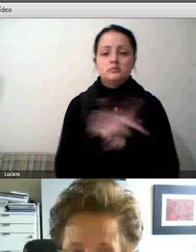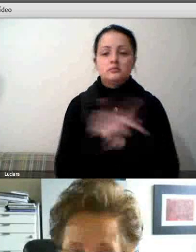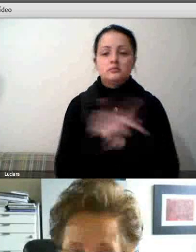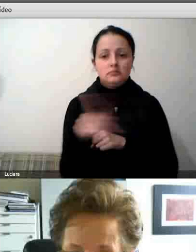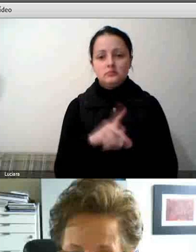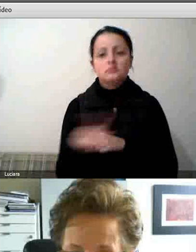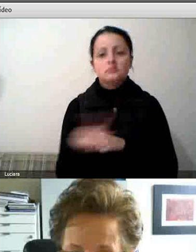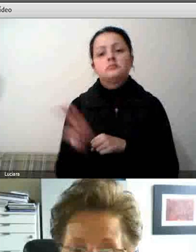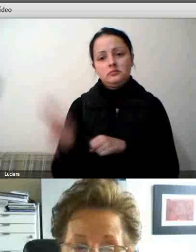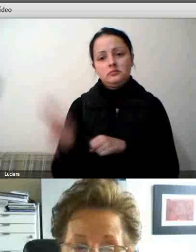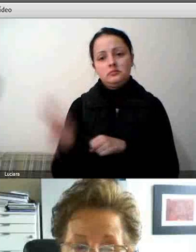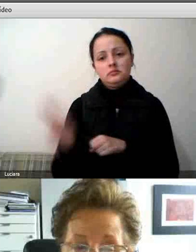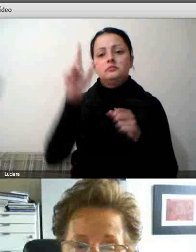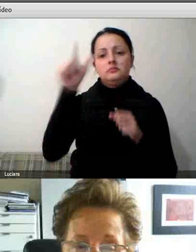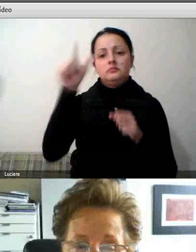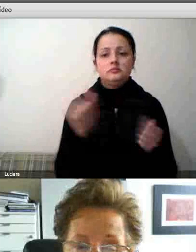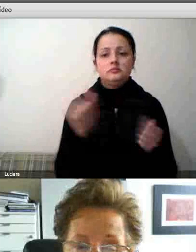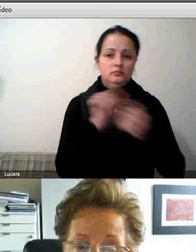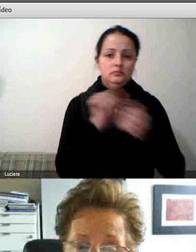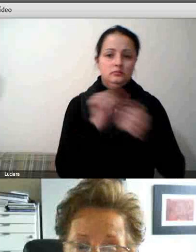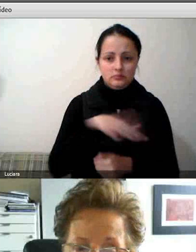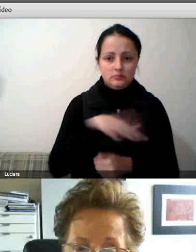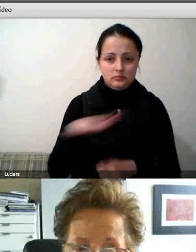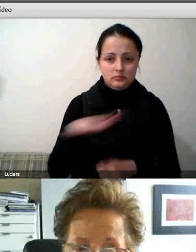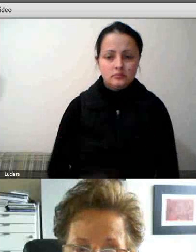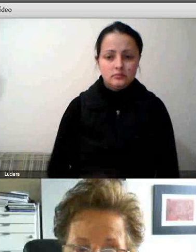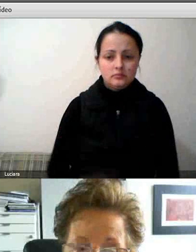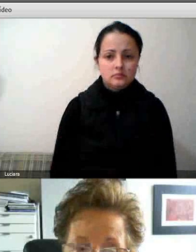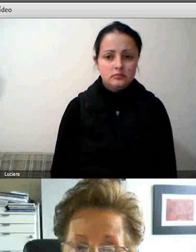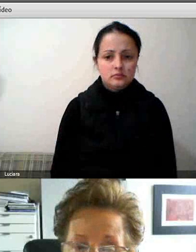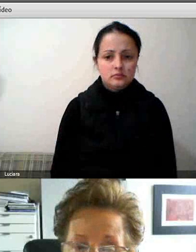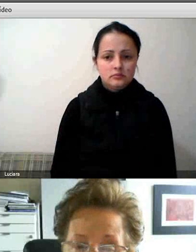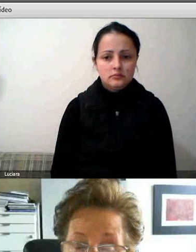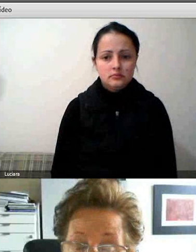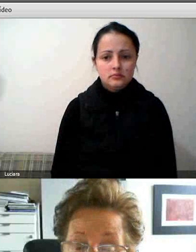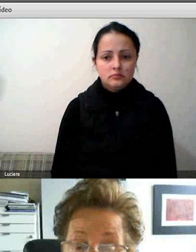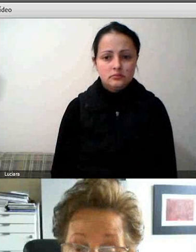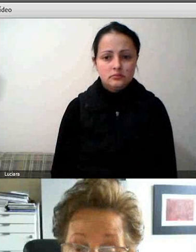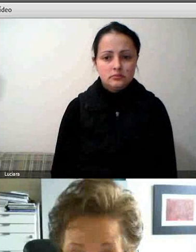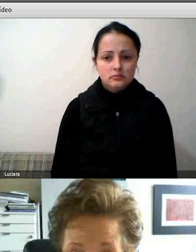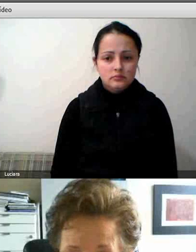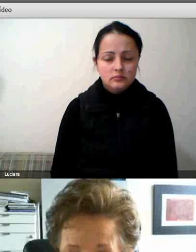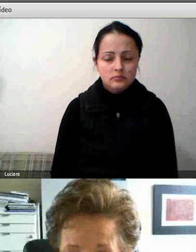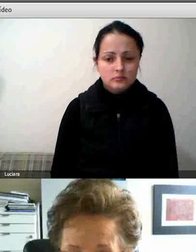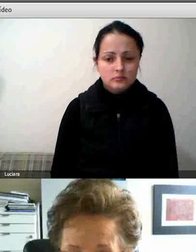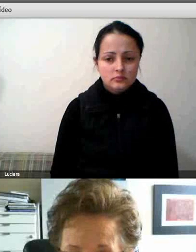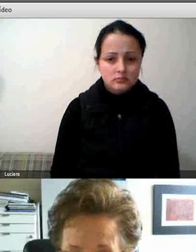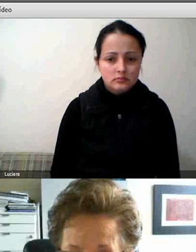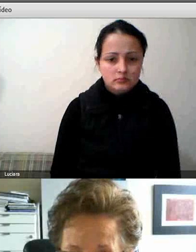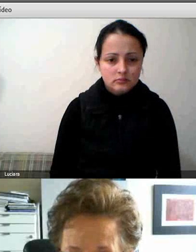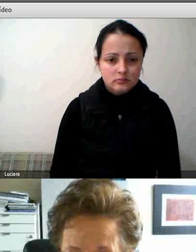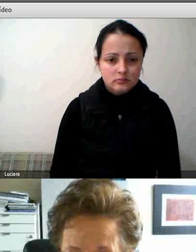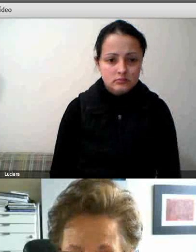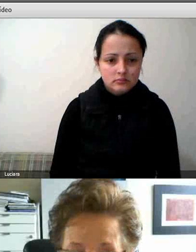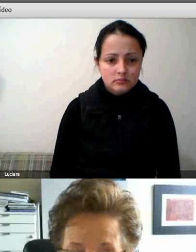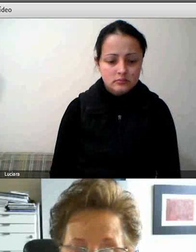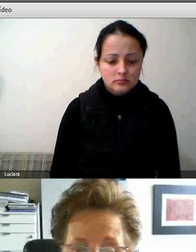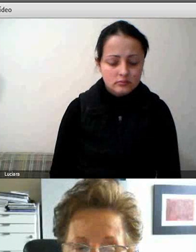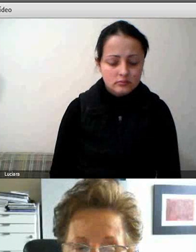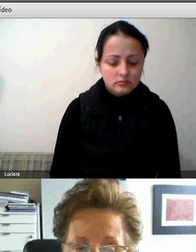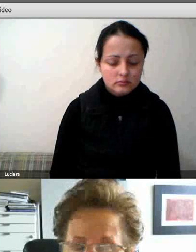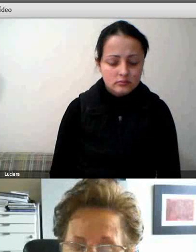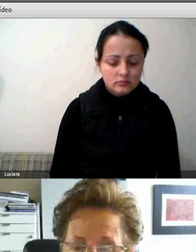aprenda. Então, o ensino por projetos é diferente da aprendizagem por projetos. E